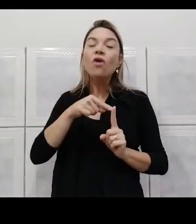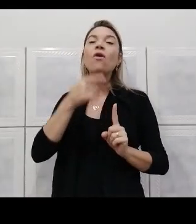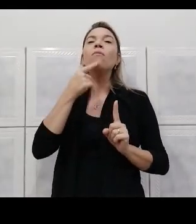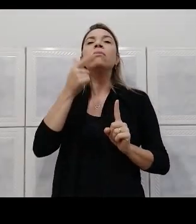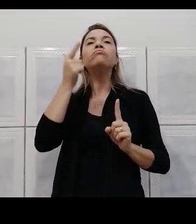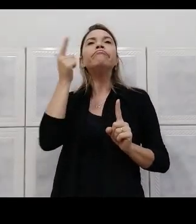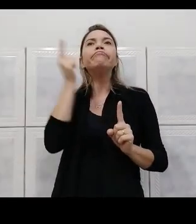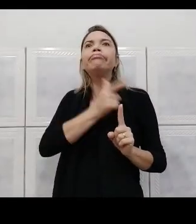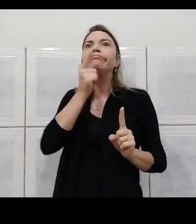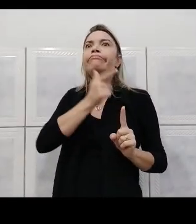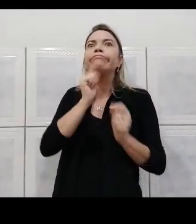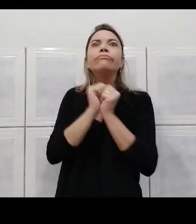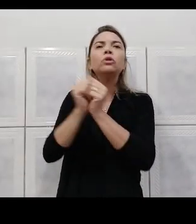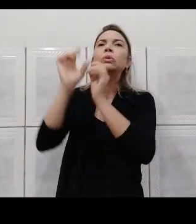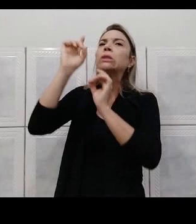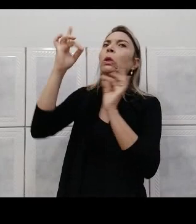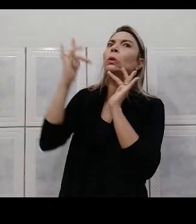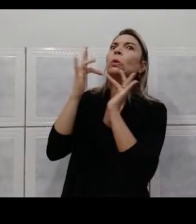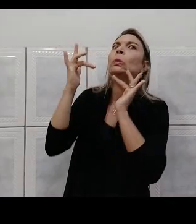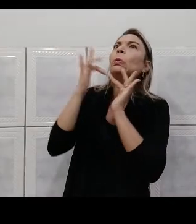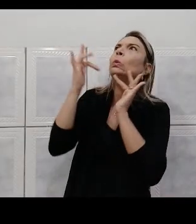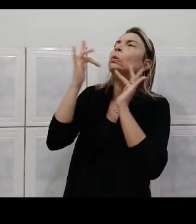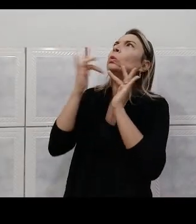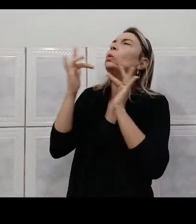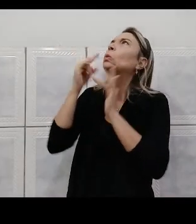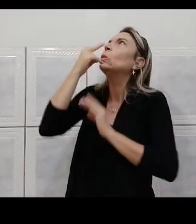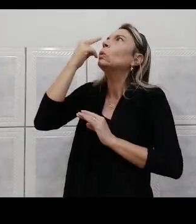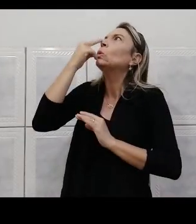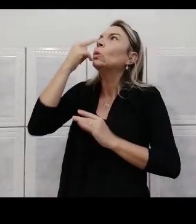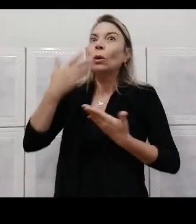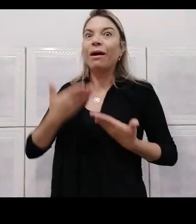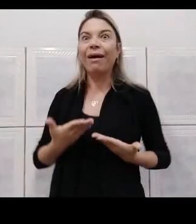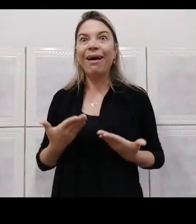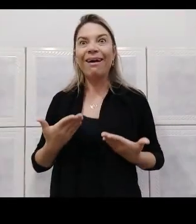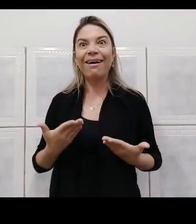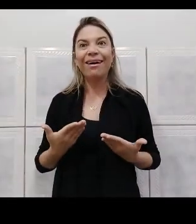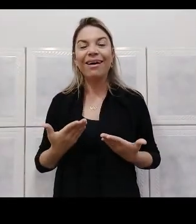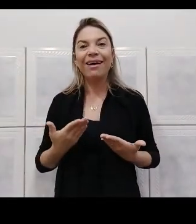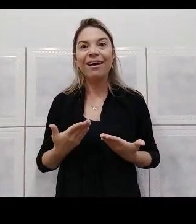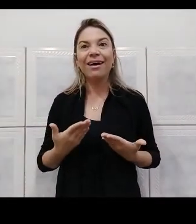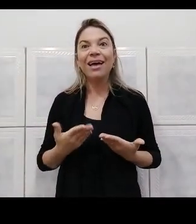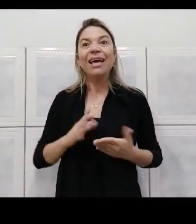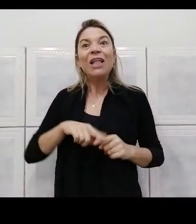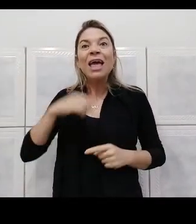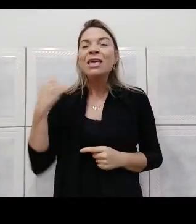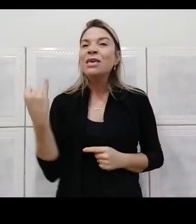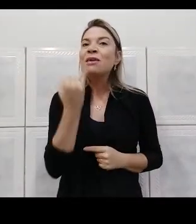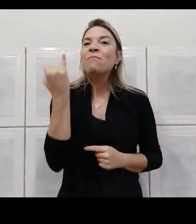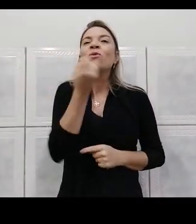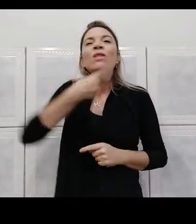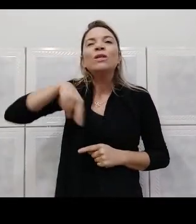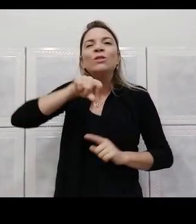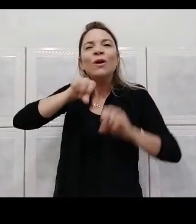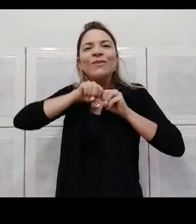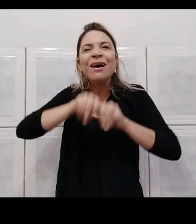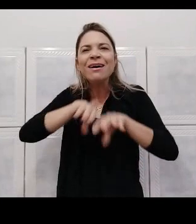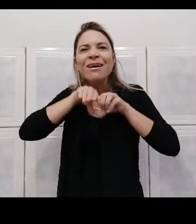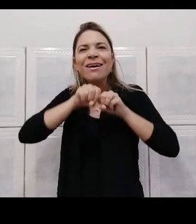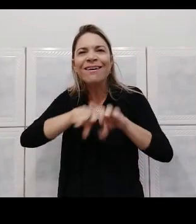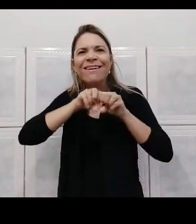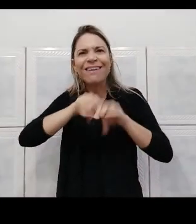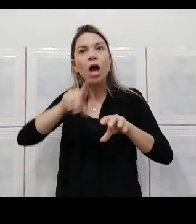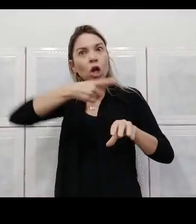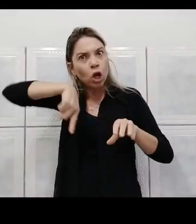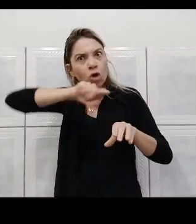abençoada com a oportunidade de influenciar o seu filho para que ele, mesmo depois da sua morte, continue vivendo segundo aquilo